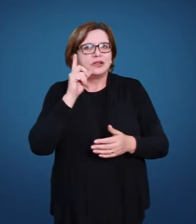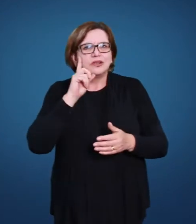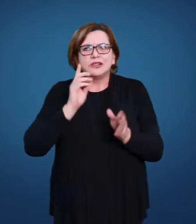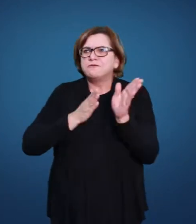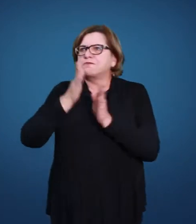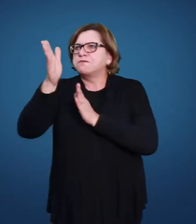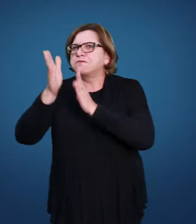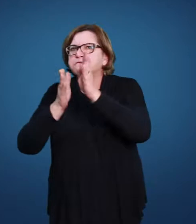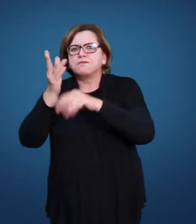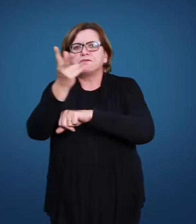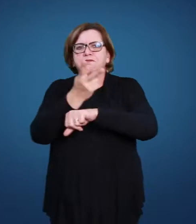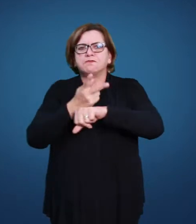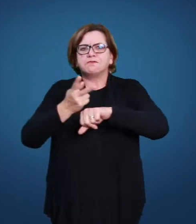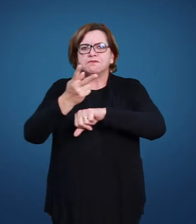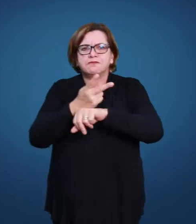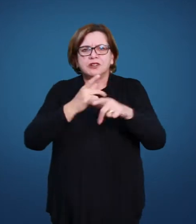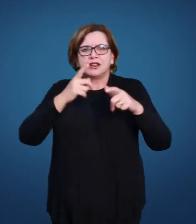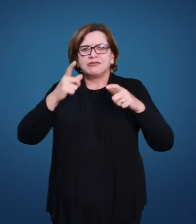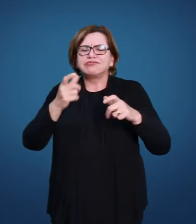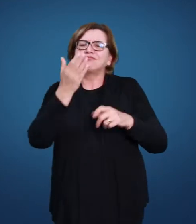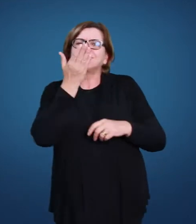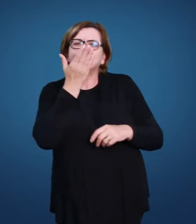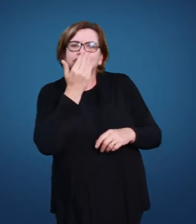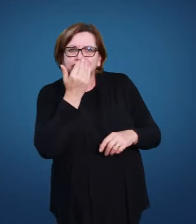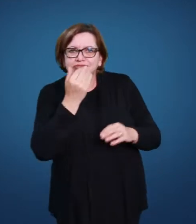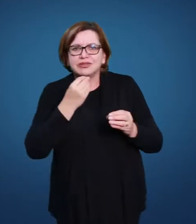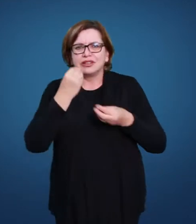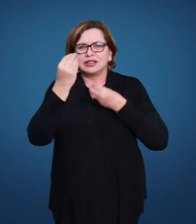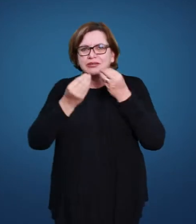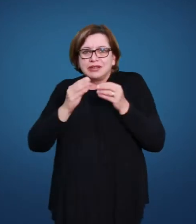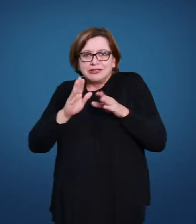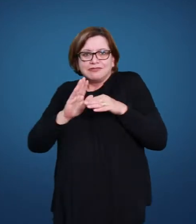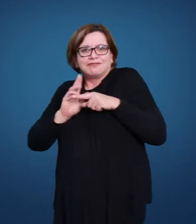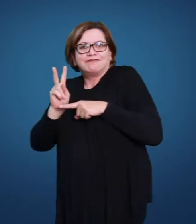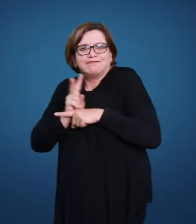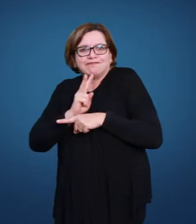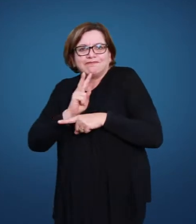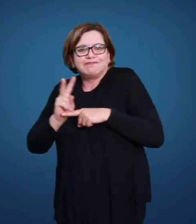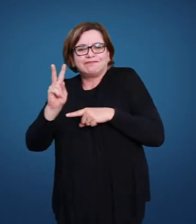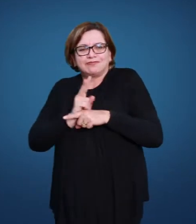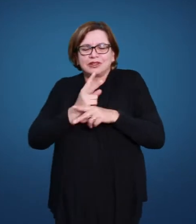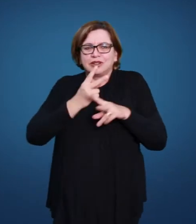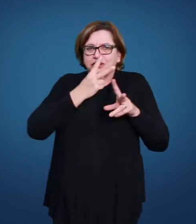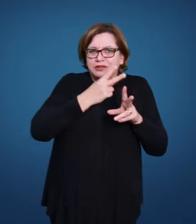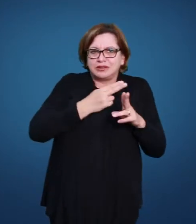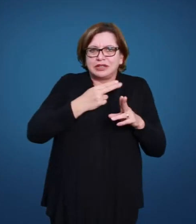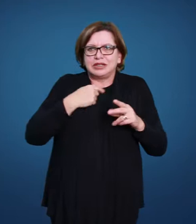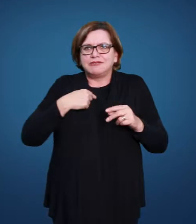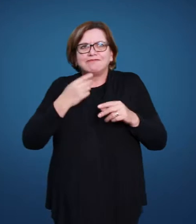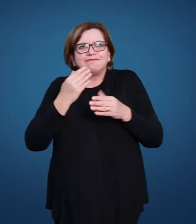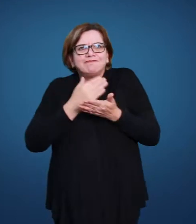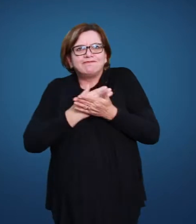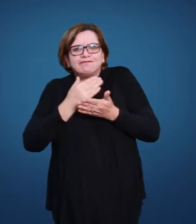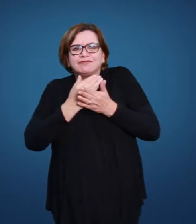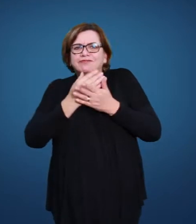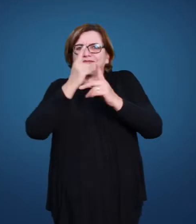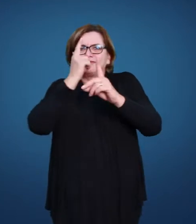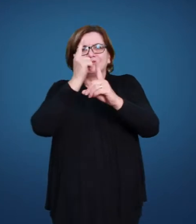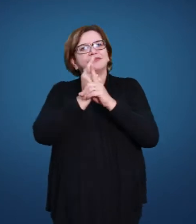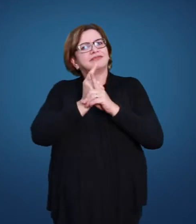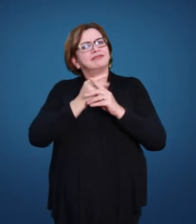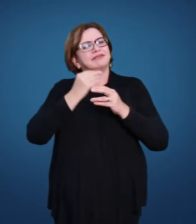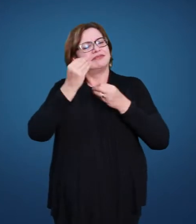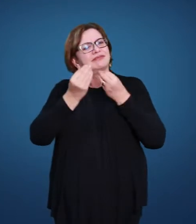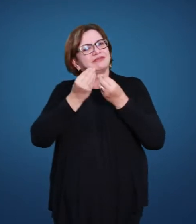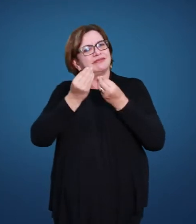buscar o espaço para que ele pudesse se alimentar, para que ele pudesse se proteger e dormir, ele começa a encontrar alguns